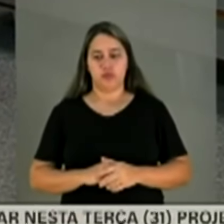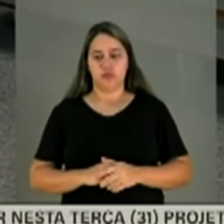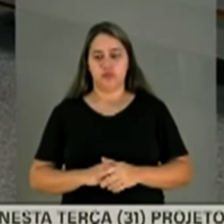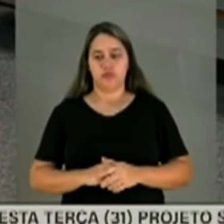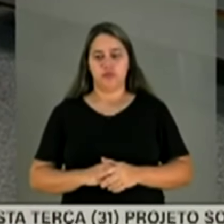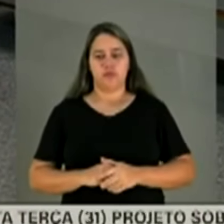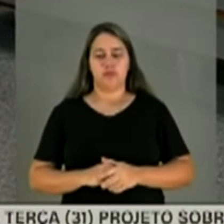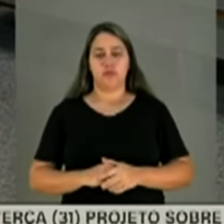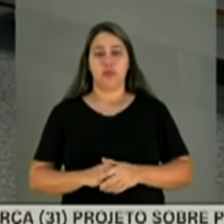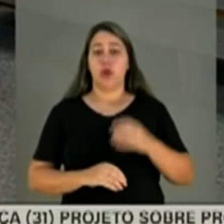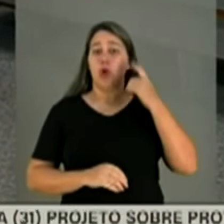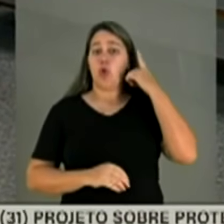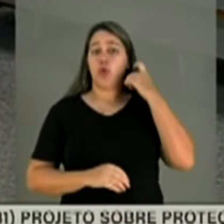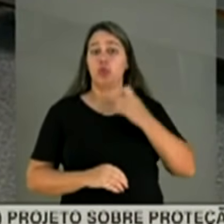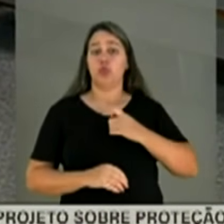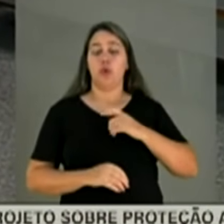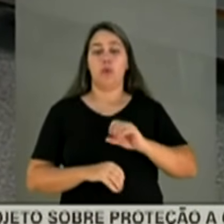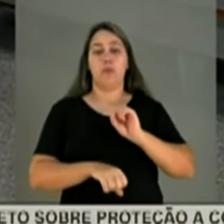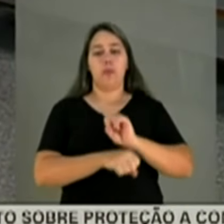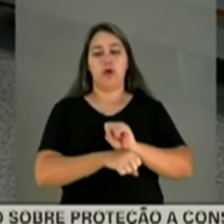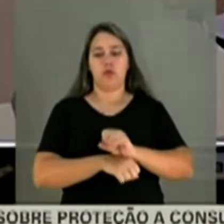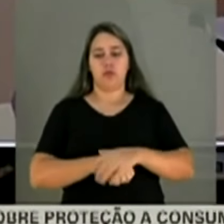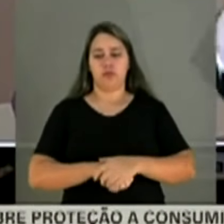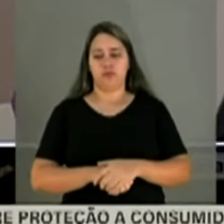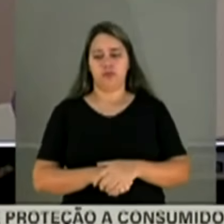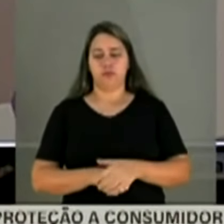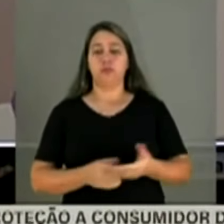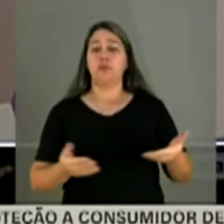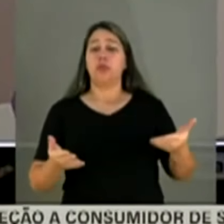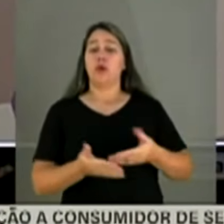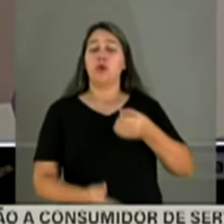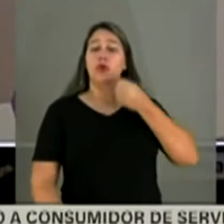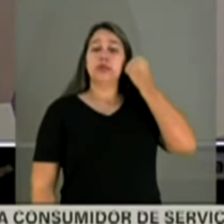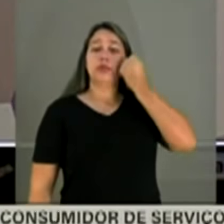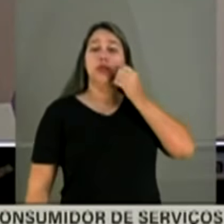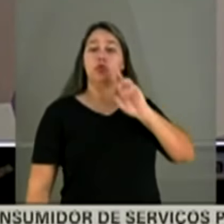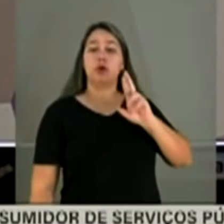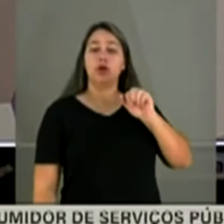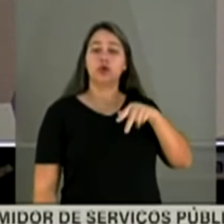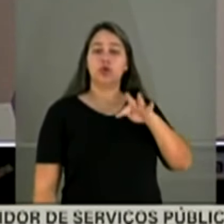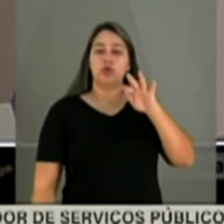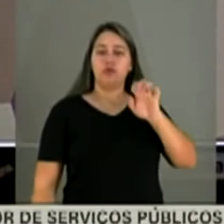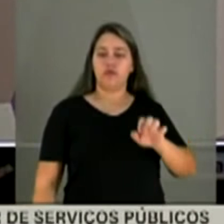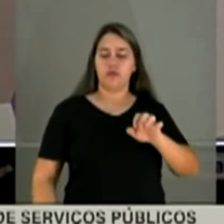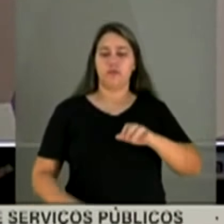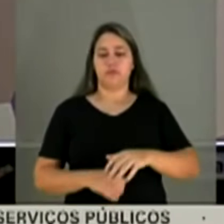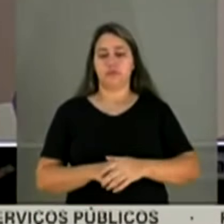Agora aqui na CPI, com a palavra o senador Randolfo. Presidente. Não, presidente.